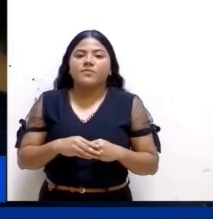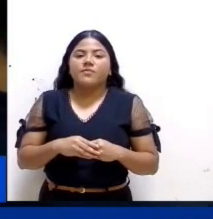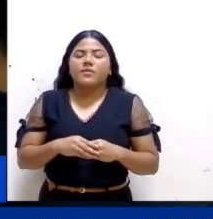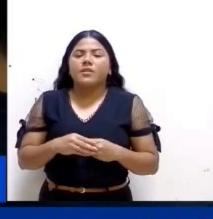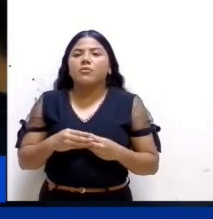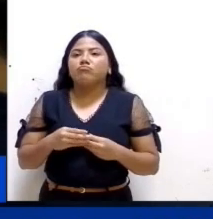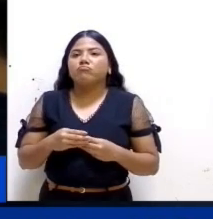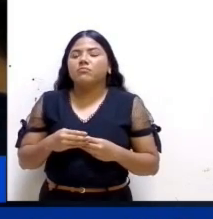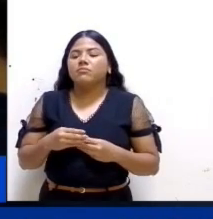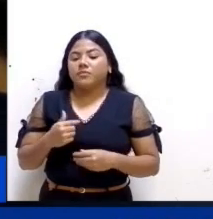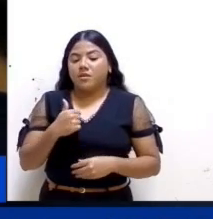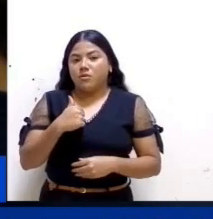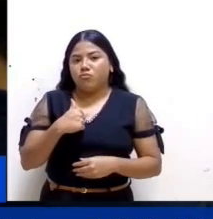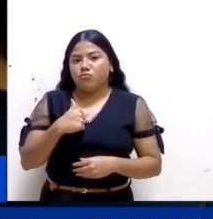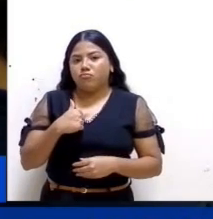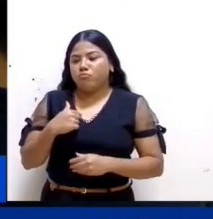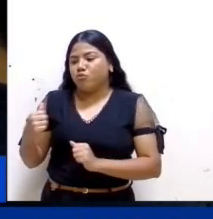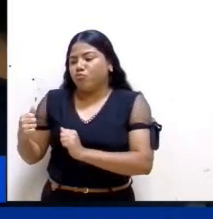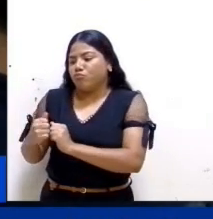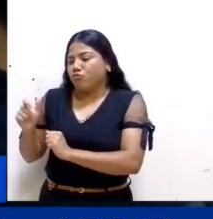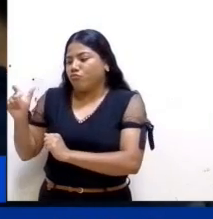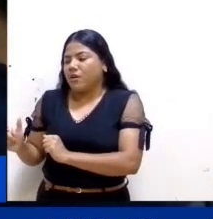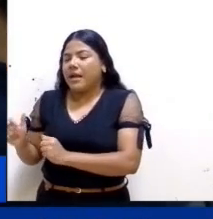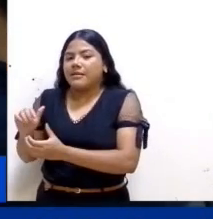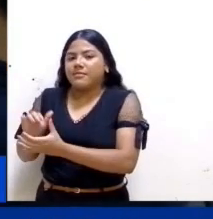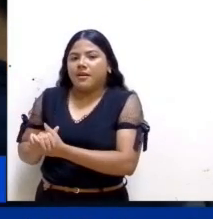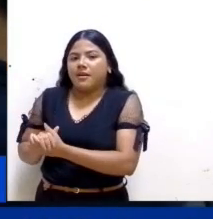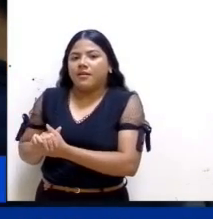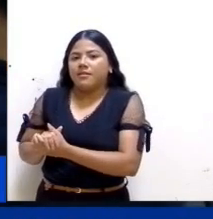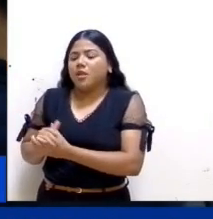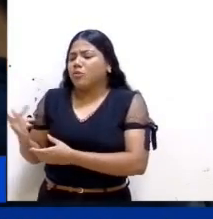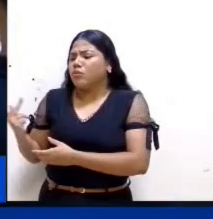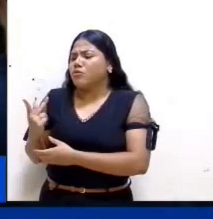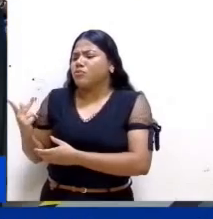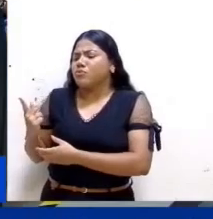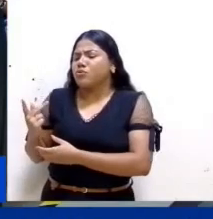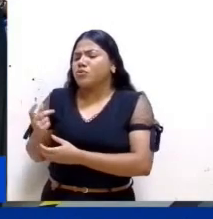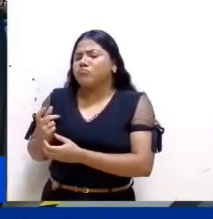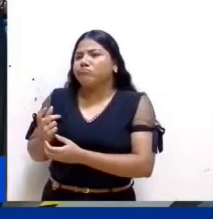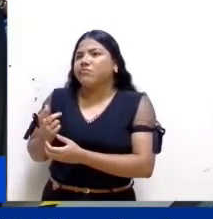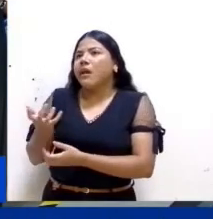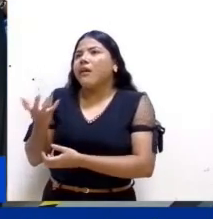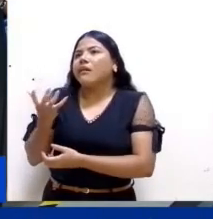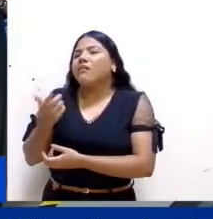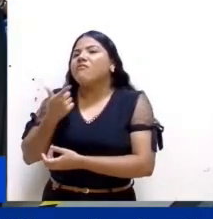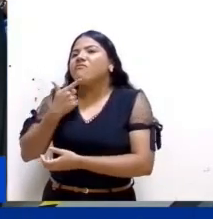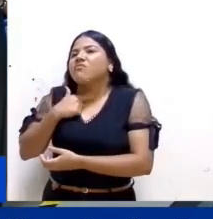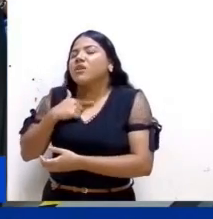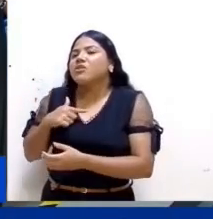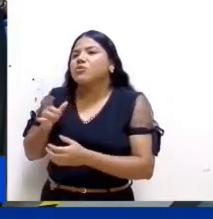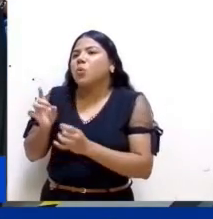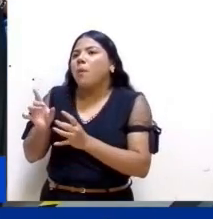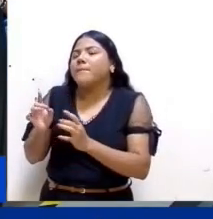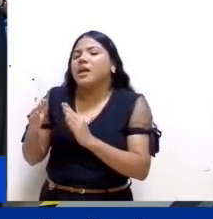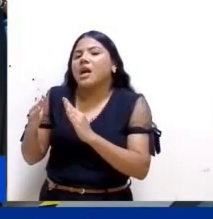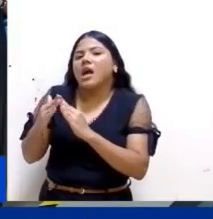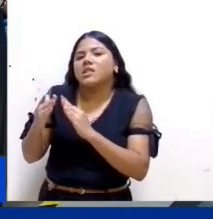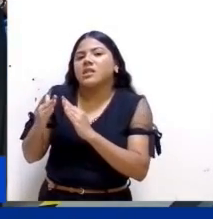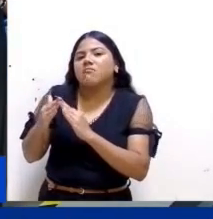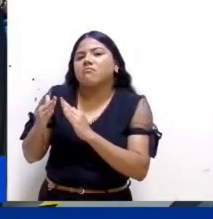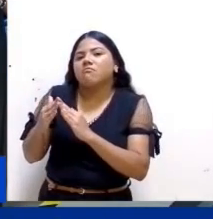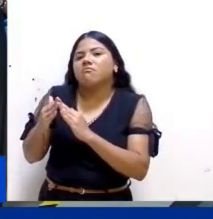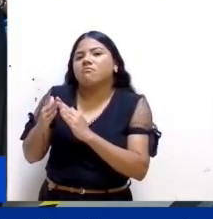é que a gente vai fazer? Se a gente adquirir um bem, eu comprei uma casa, essa casa é só minha. Imagina, para